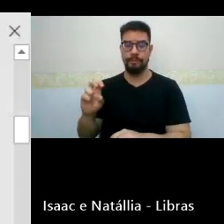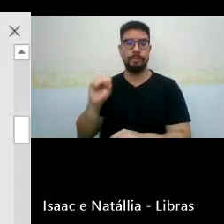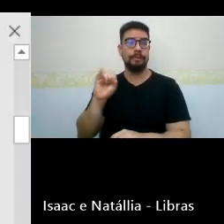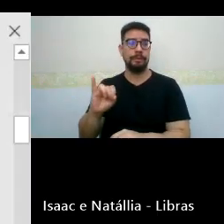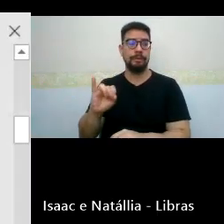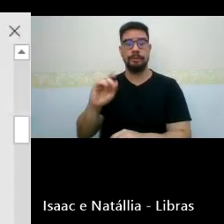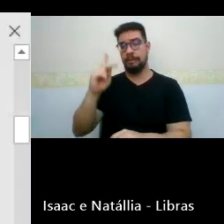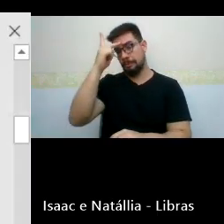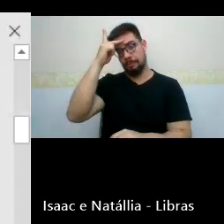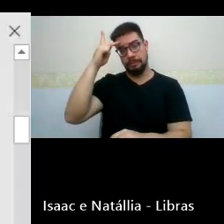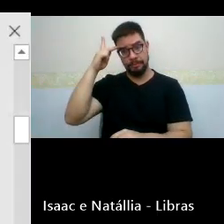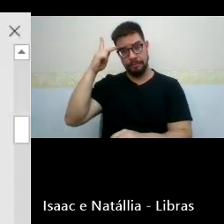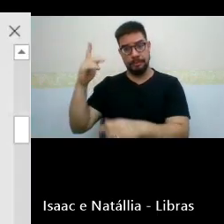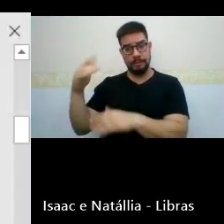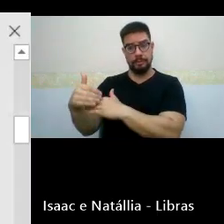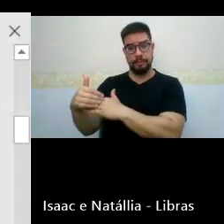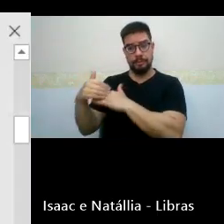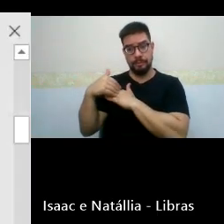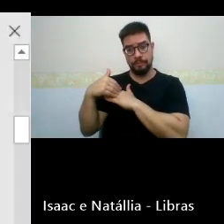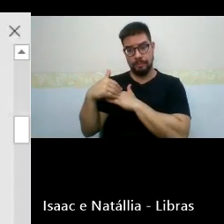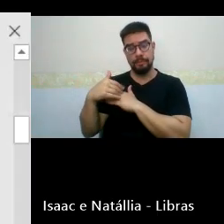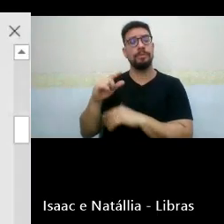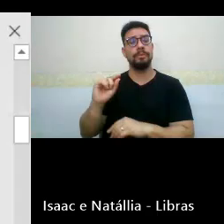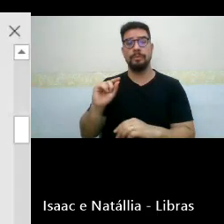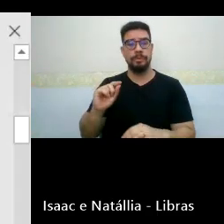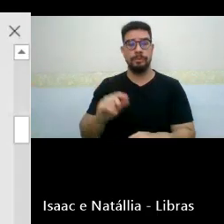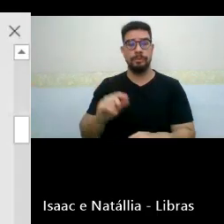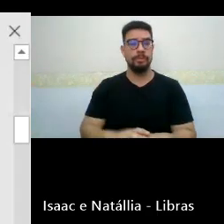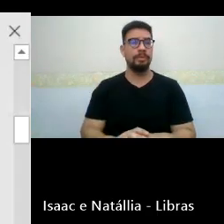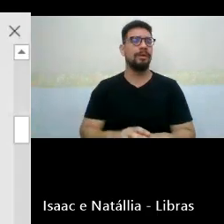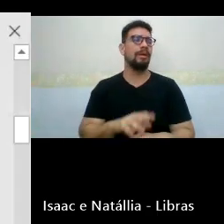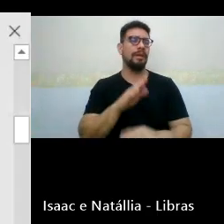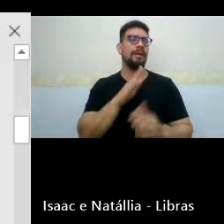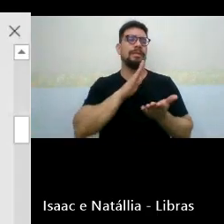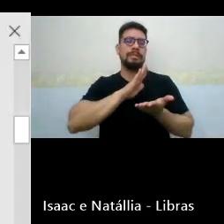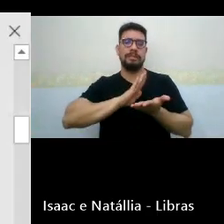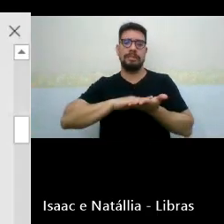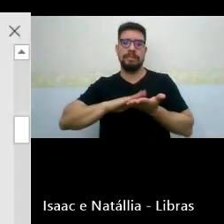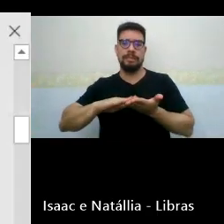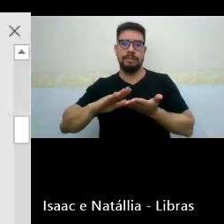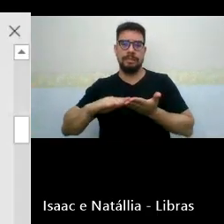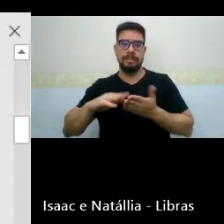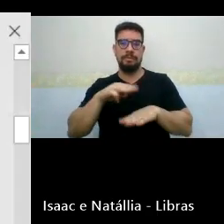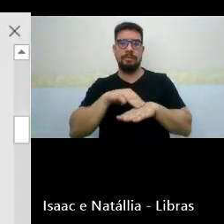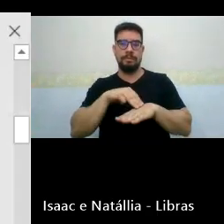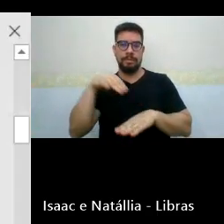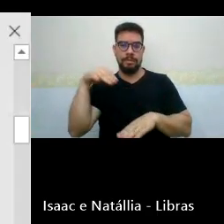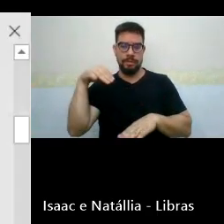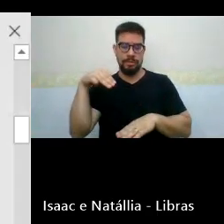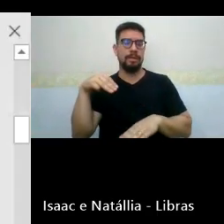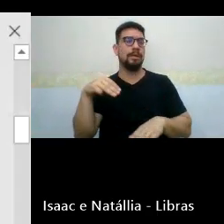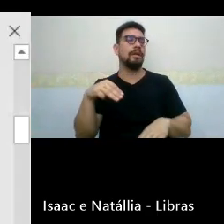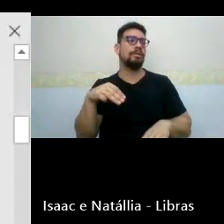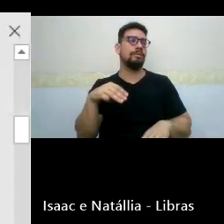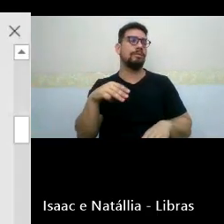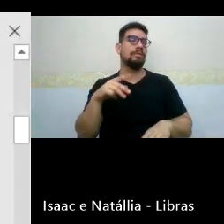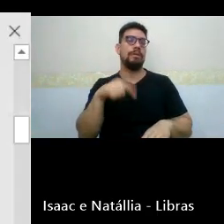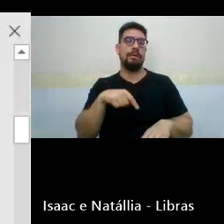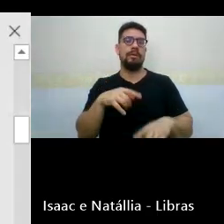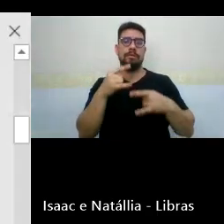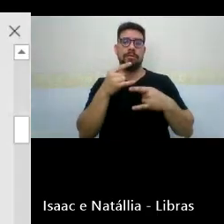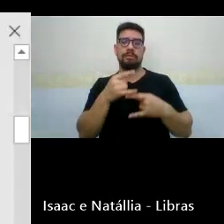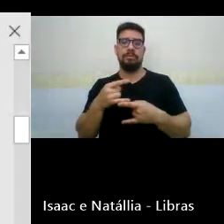alguém dissesse assim, a defesa da dissertação de mestrado vai ser por chamada